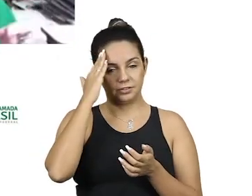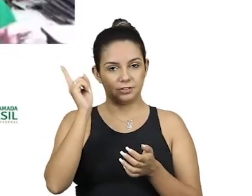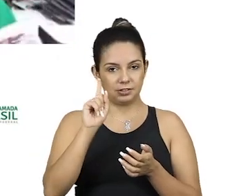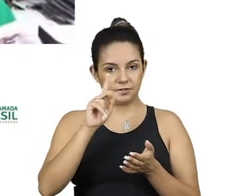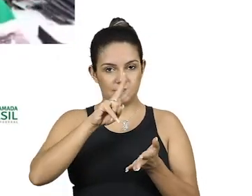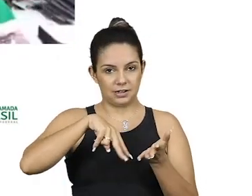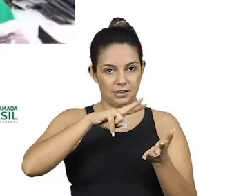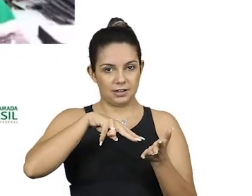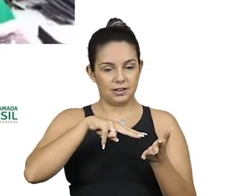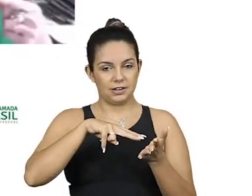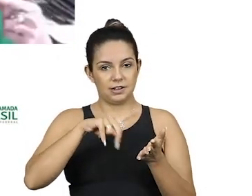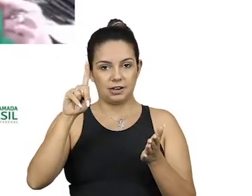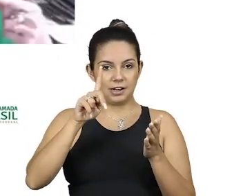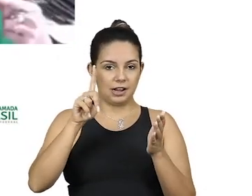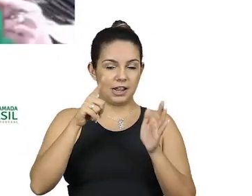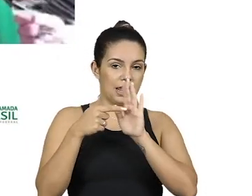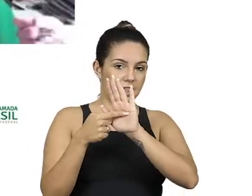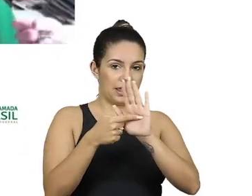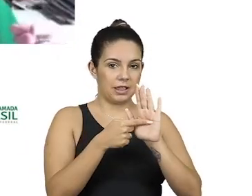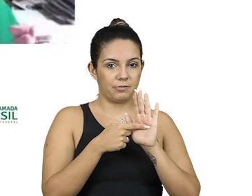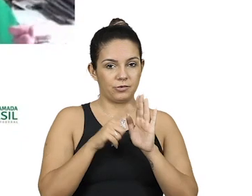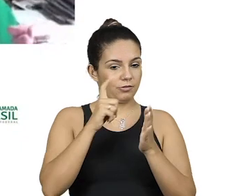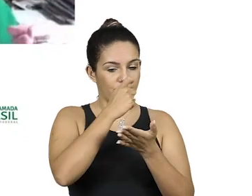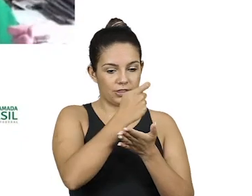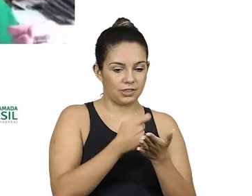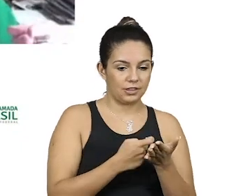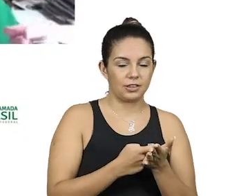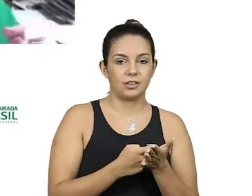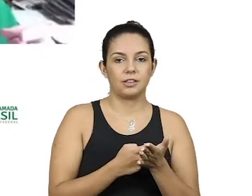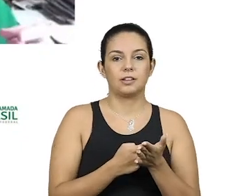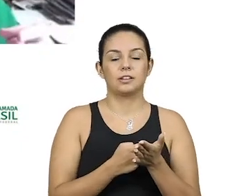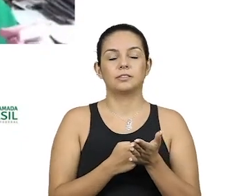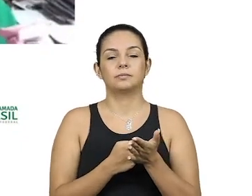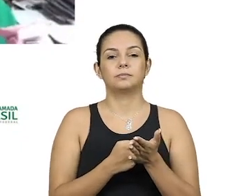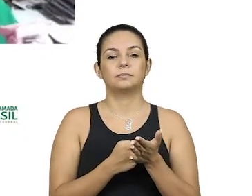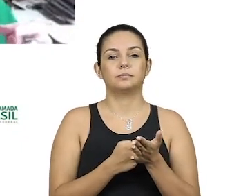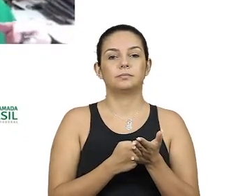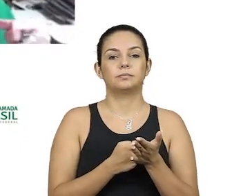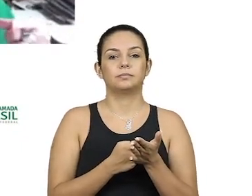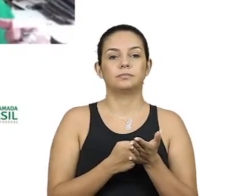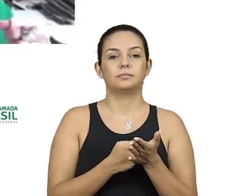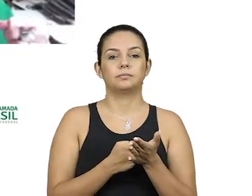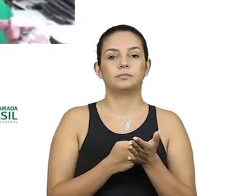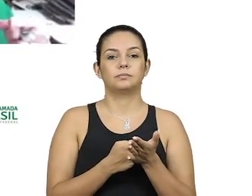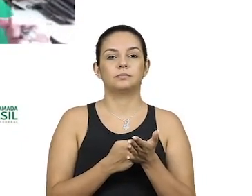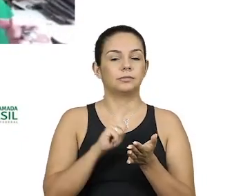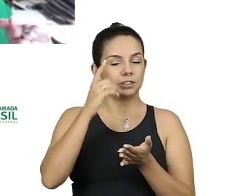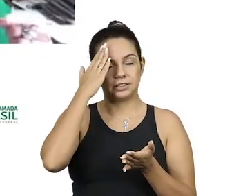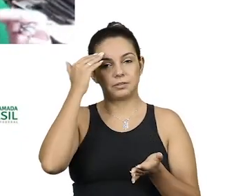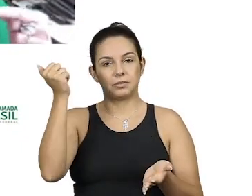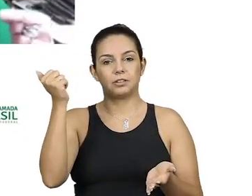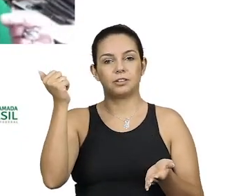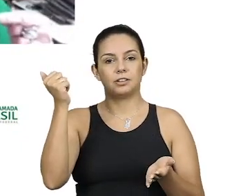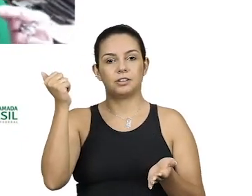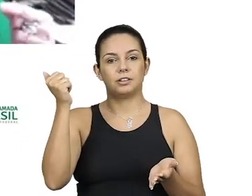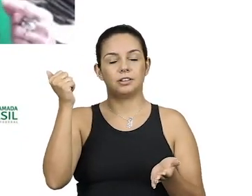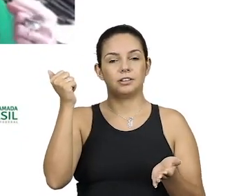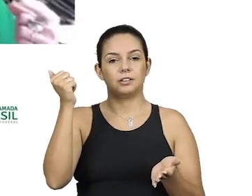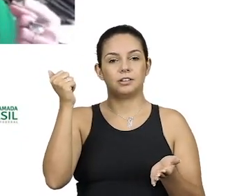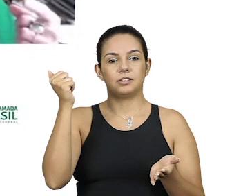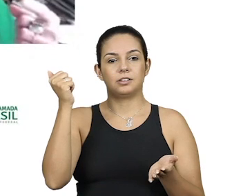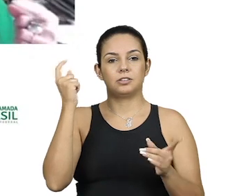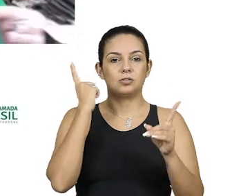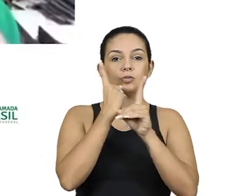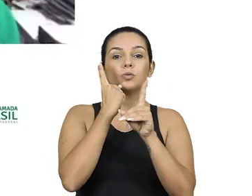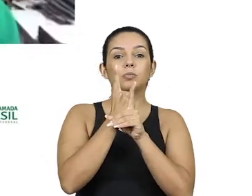ler nem imagem, nem textos, nem sabe decodificar